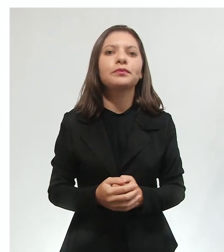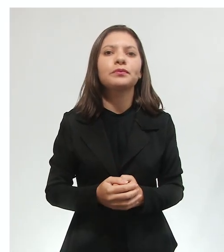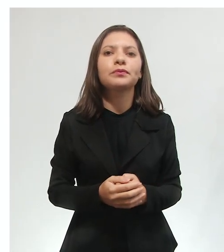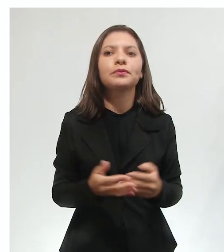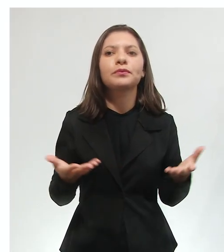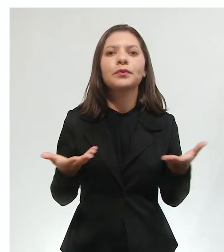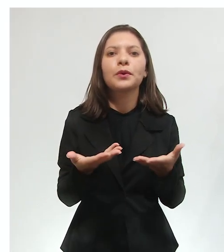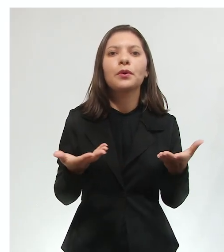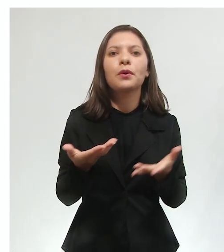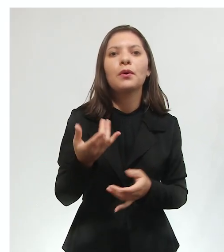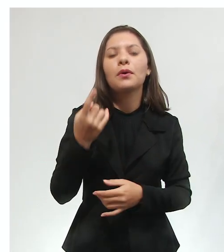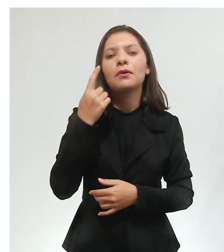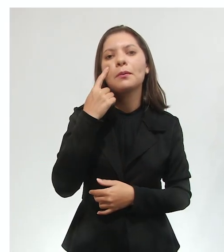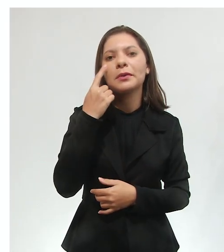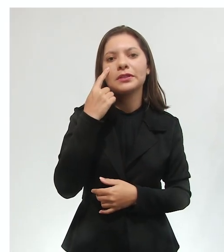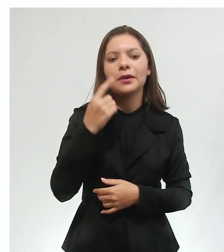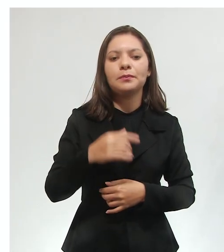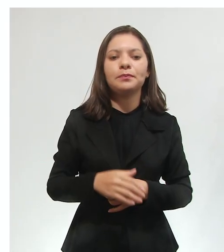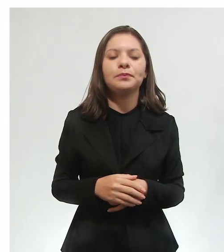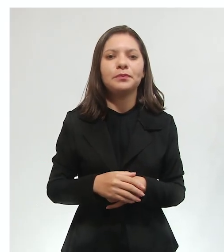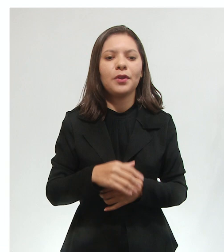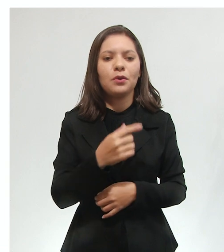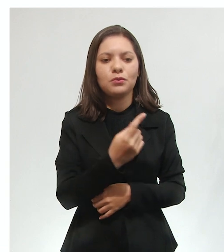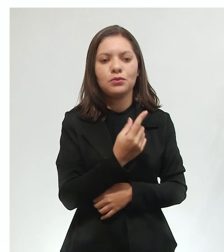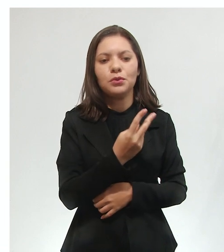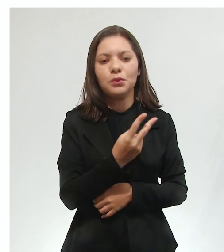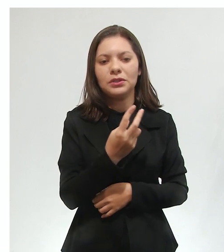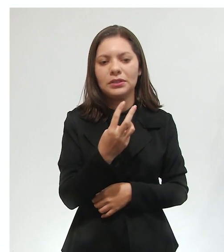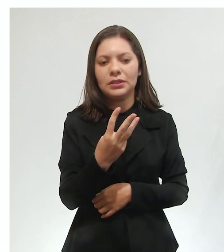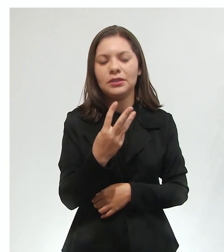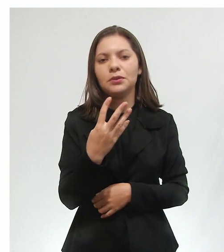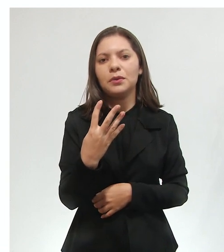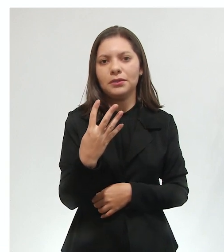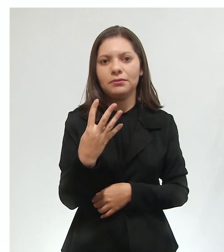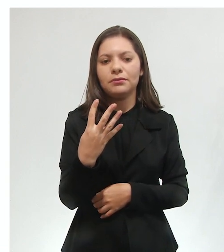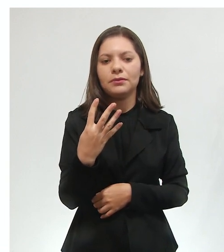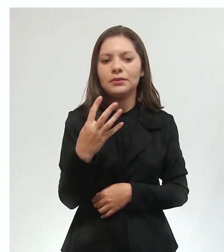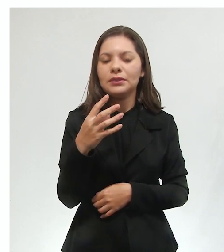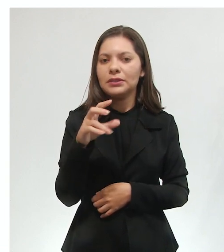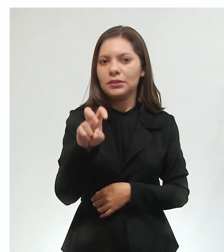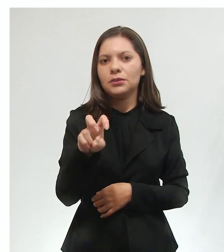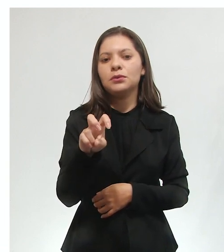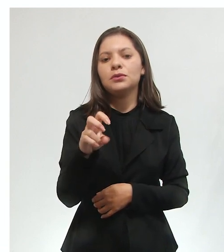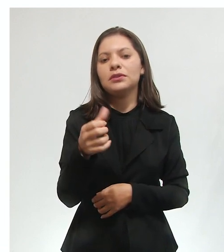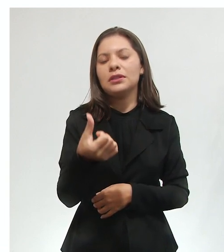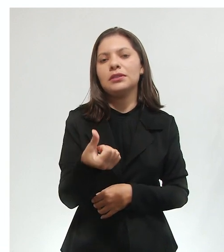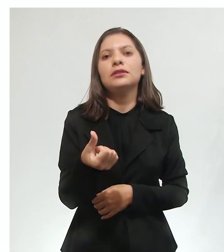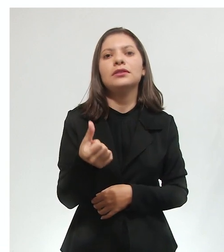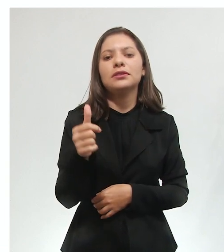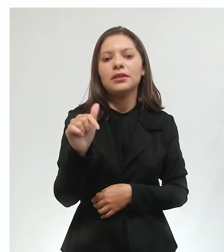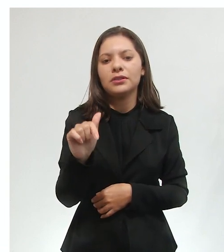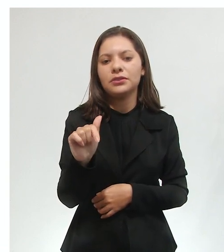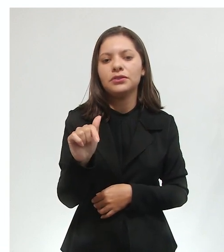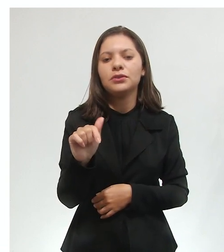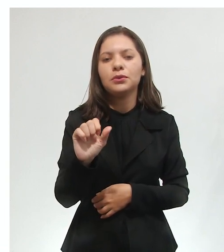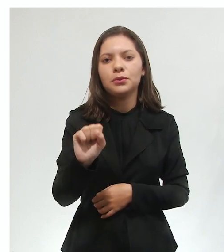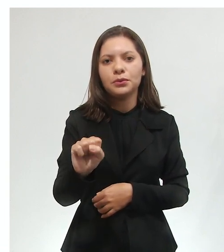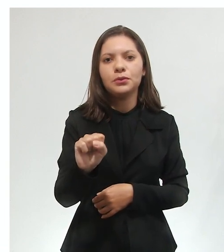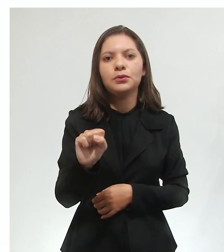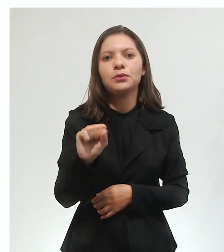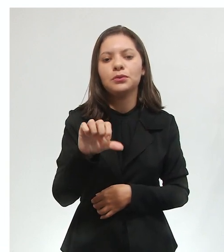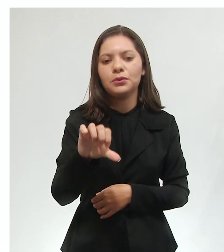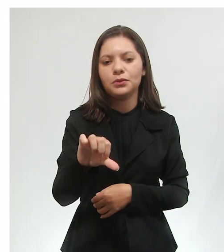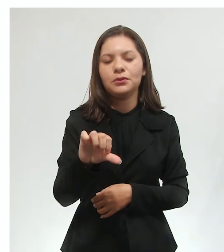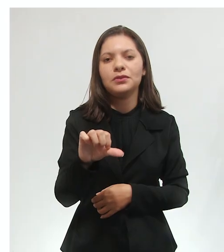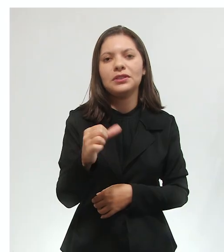olha. 1, 2, 3, 4, 5, 6, 7, 8,